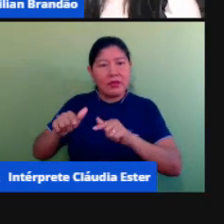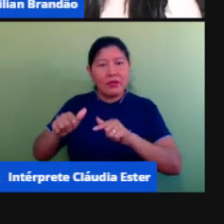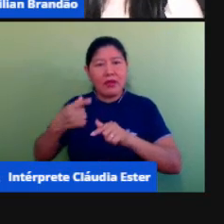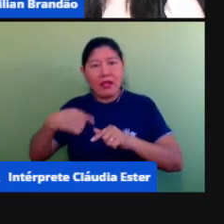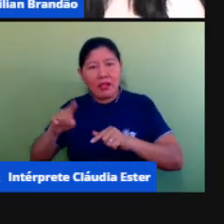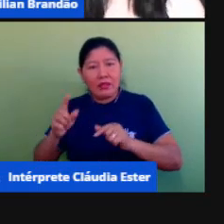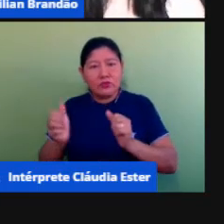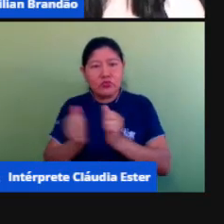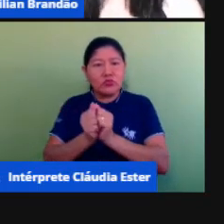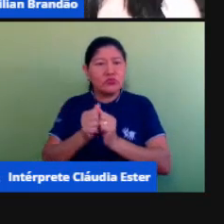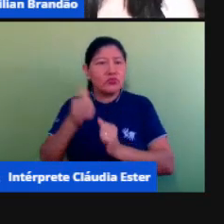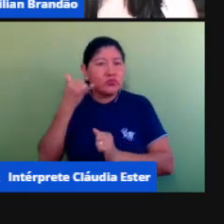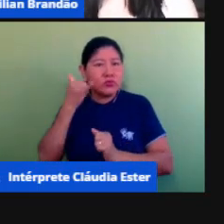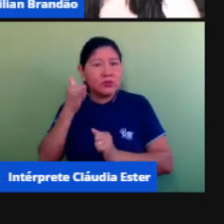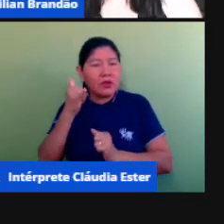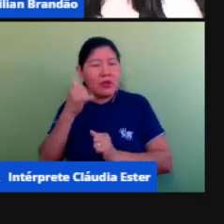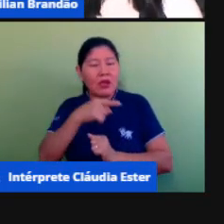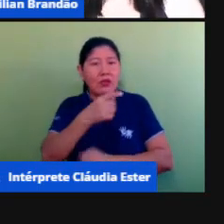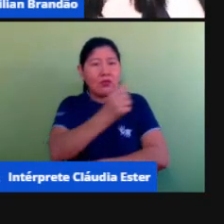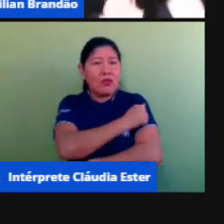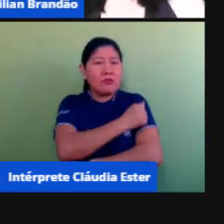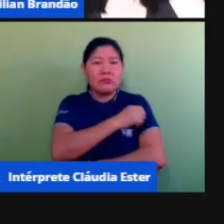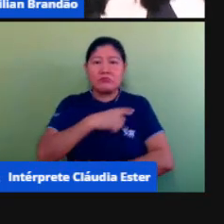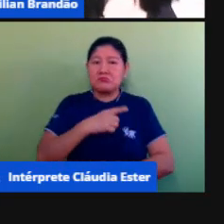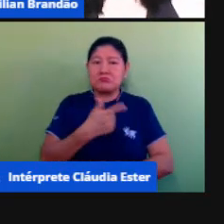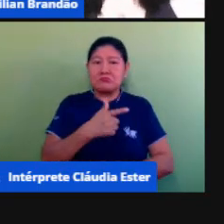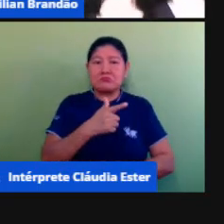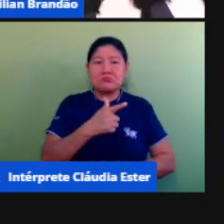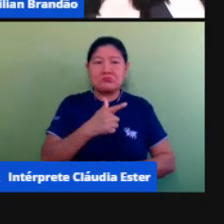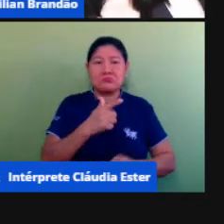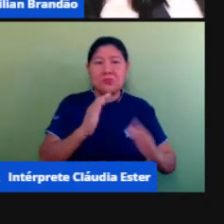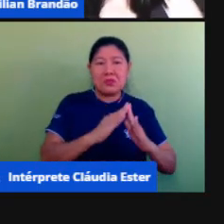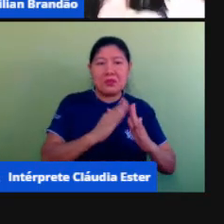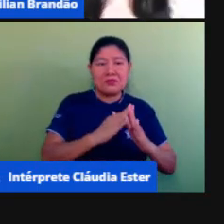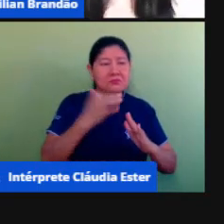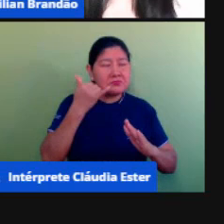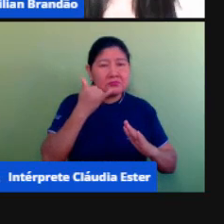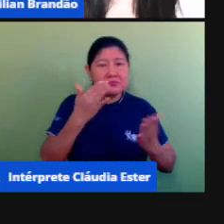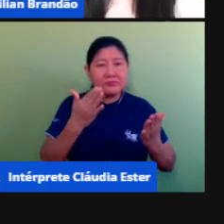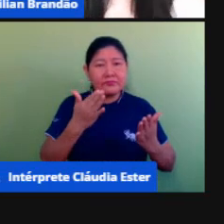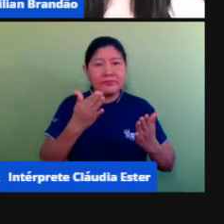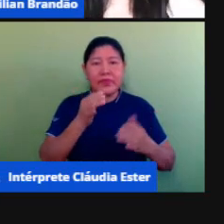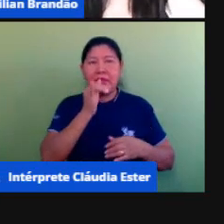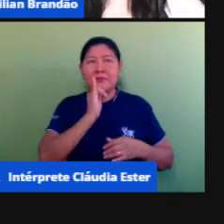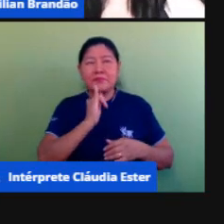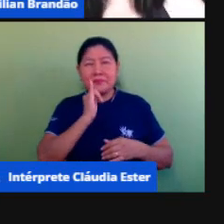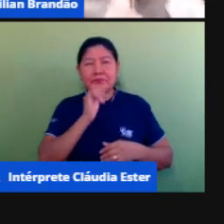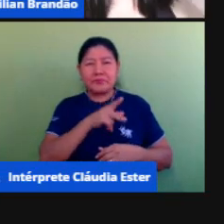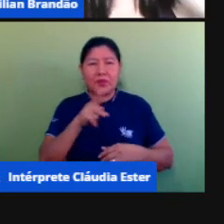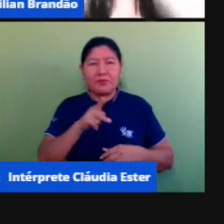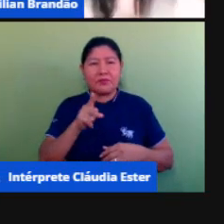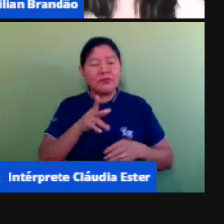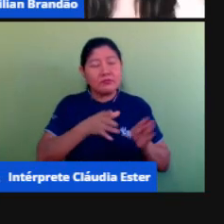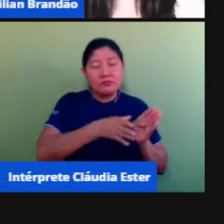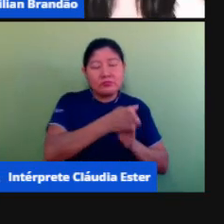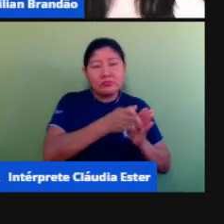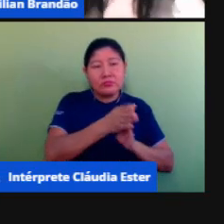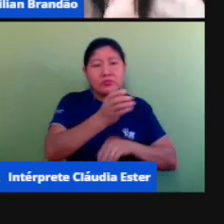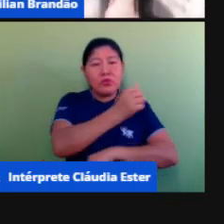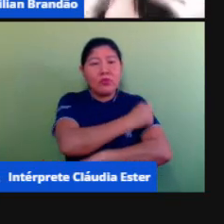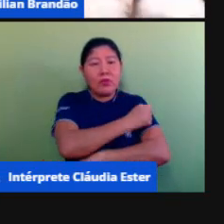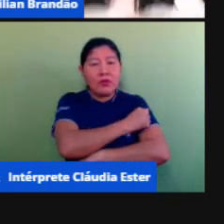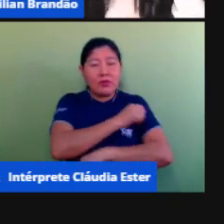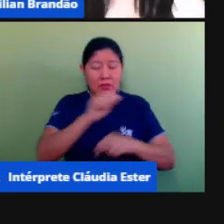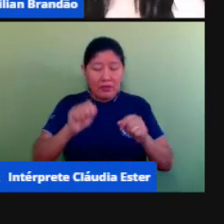dessas necessidades, como que nós nos organizamos? Por exemplo, o professor direcionou uma atividade e ele pediu que o